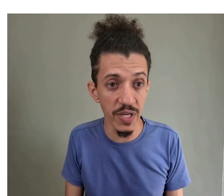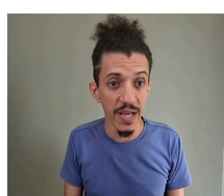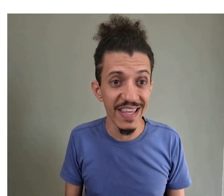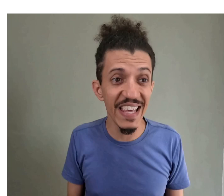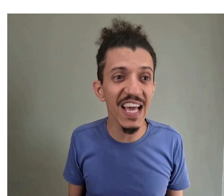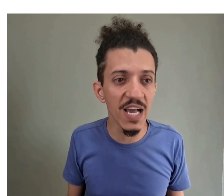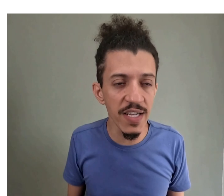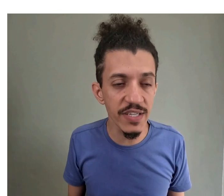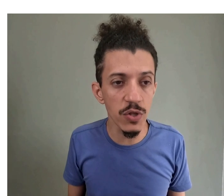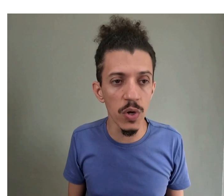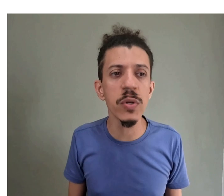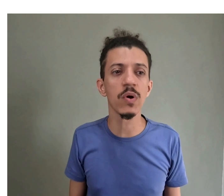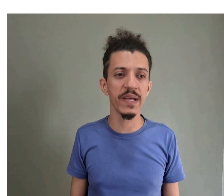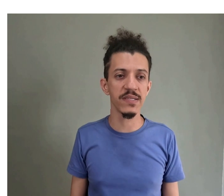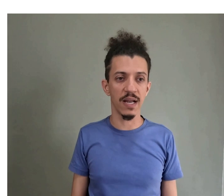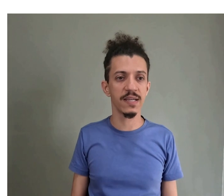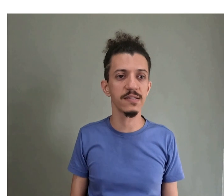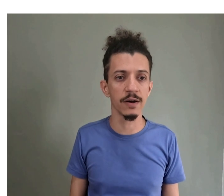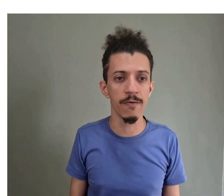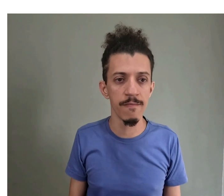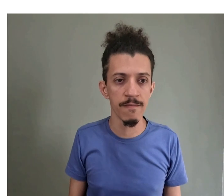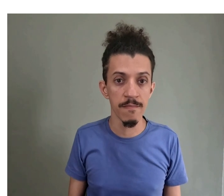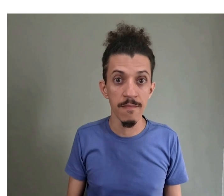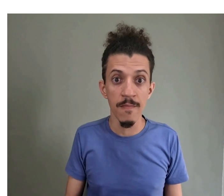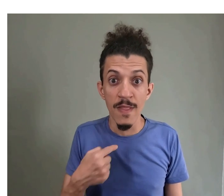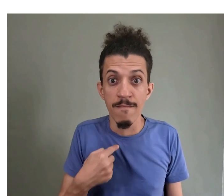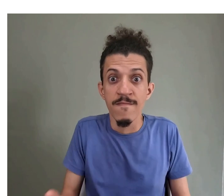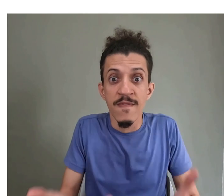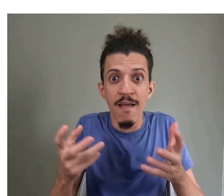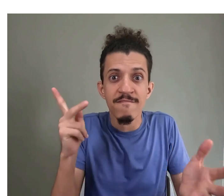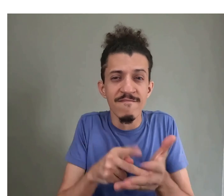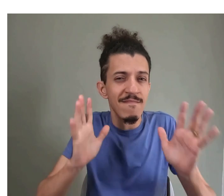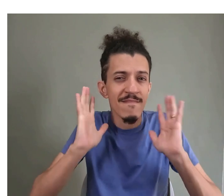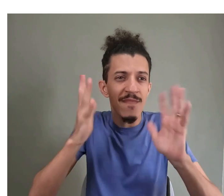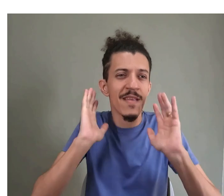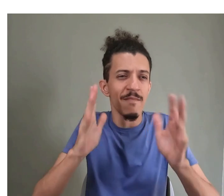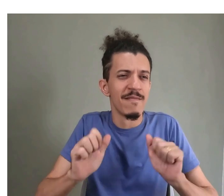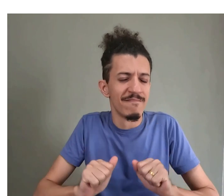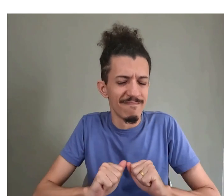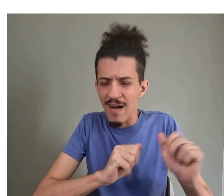intérprete que encante a todos com a minha sinalização.